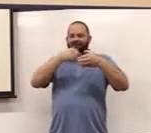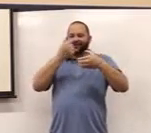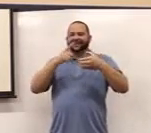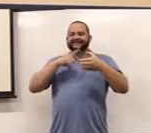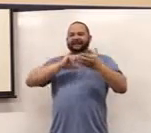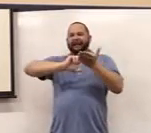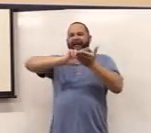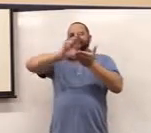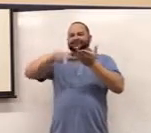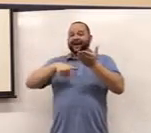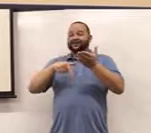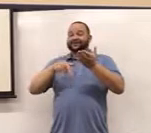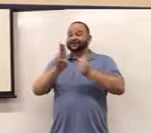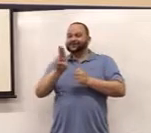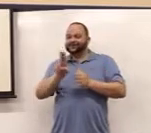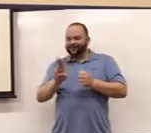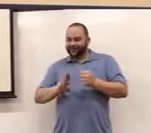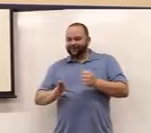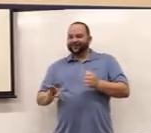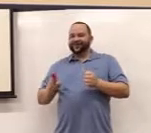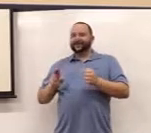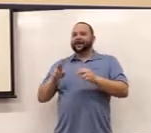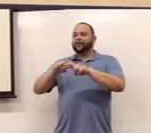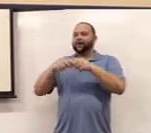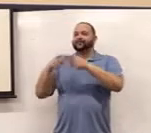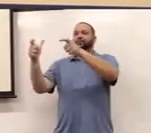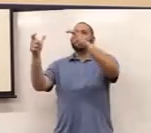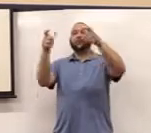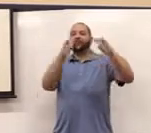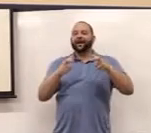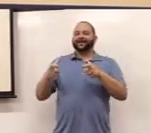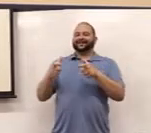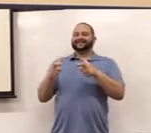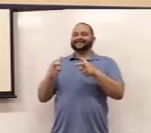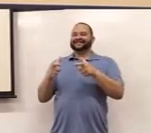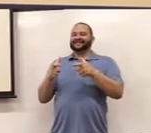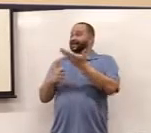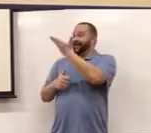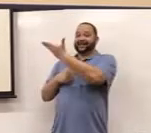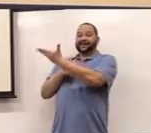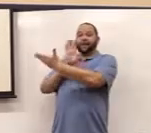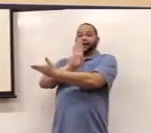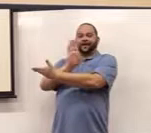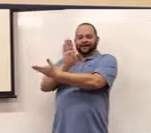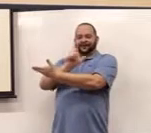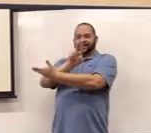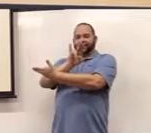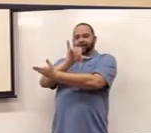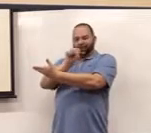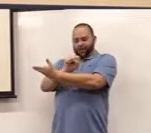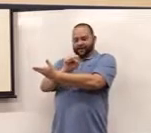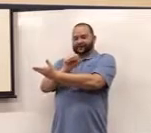que remetem a plantas, né? A lugares ou a áreas. O Luiz, aqui no nosso caso, o